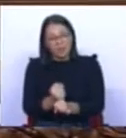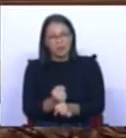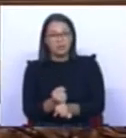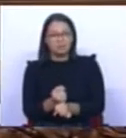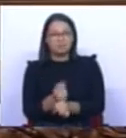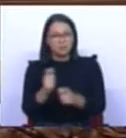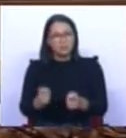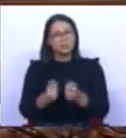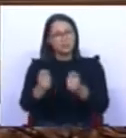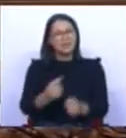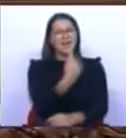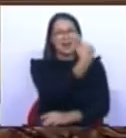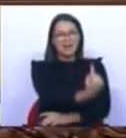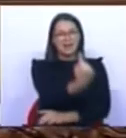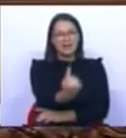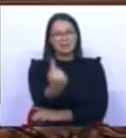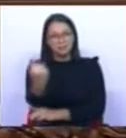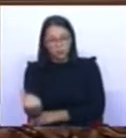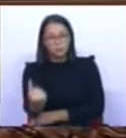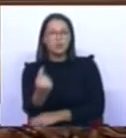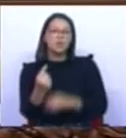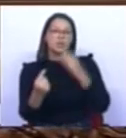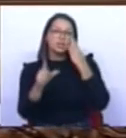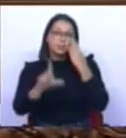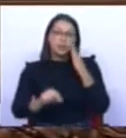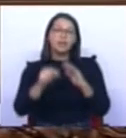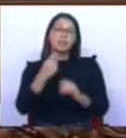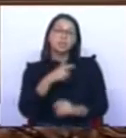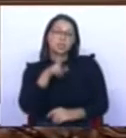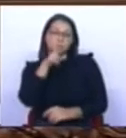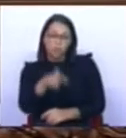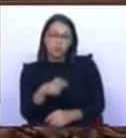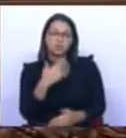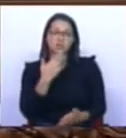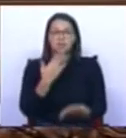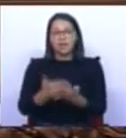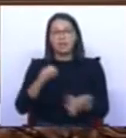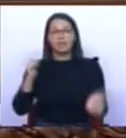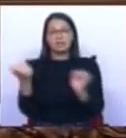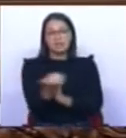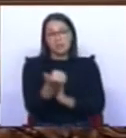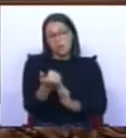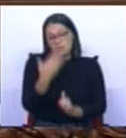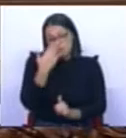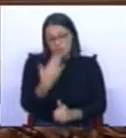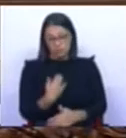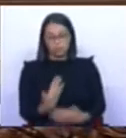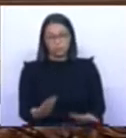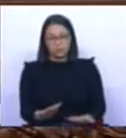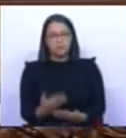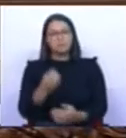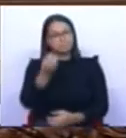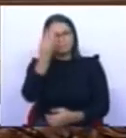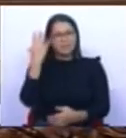responsabilização individual e, em consequência, as linhas de resposta que assentam tudo na alteração de comportamentos, esquecendo as